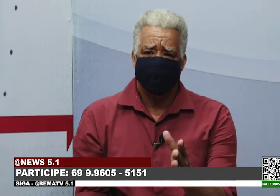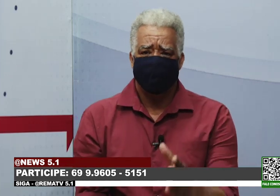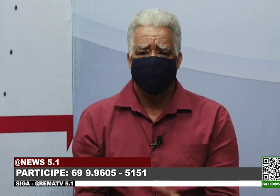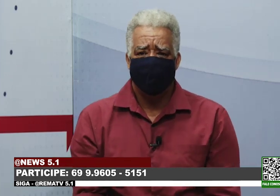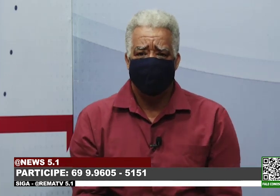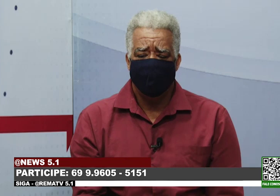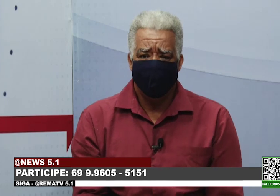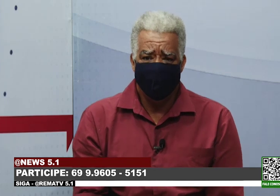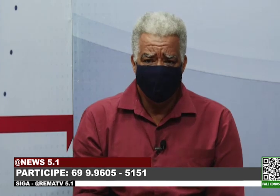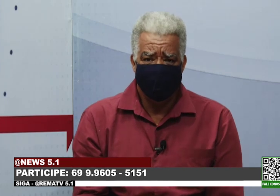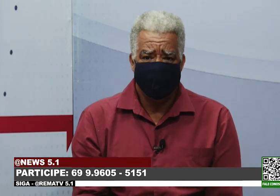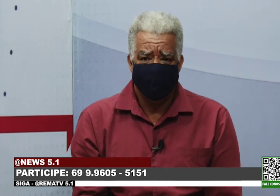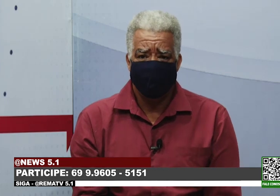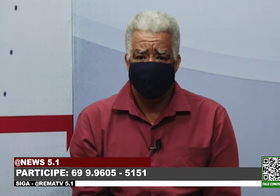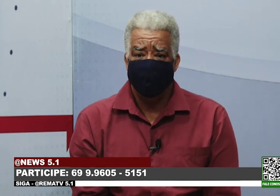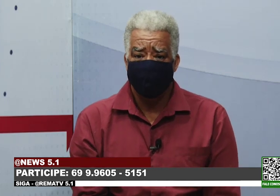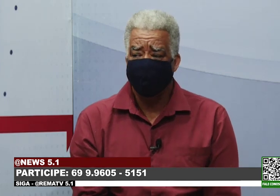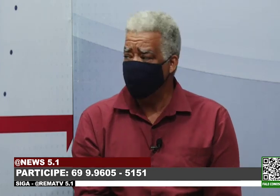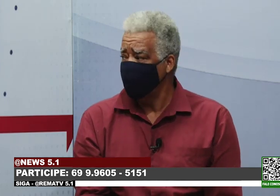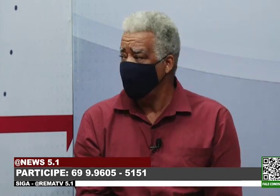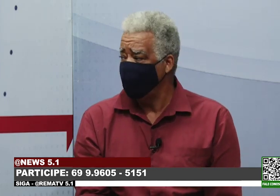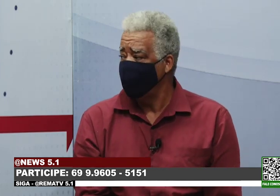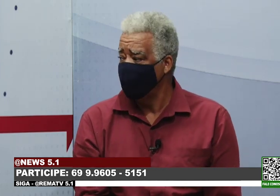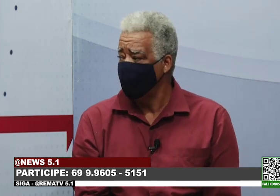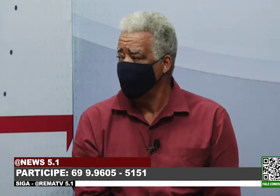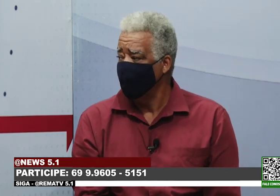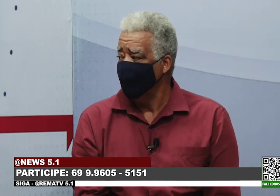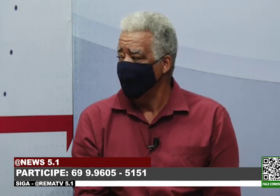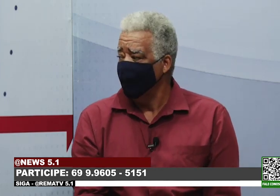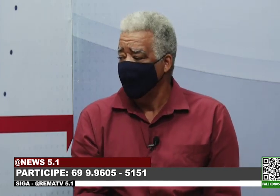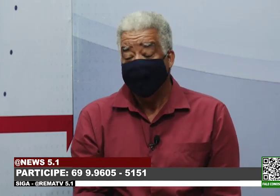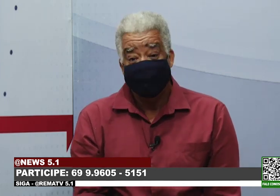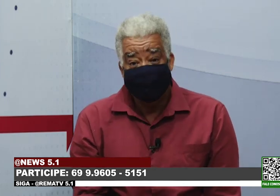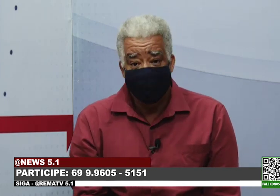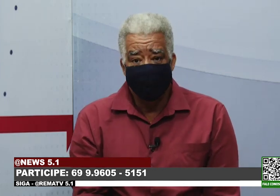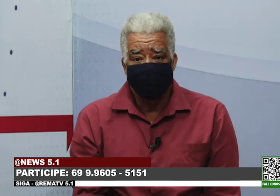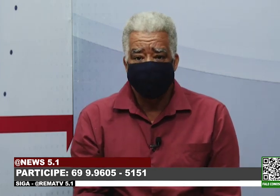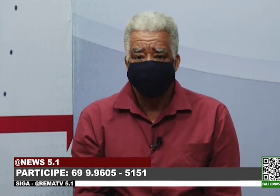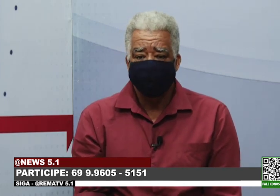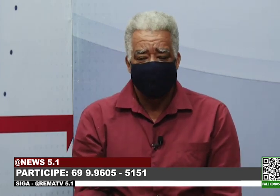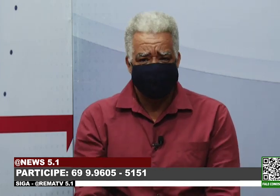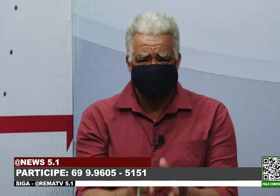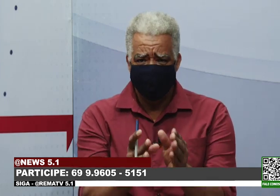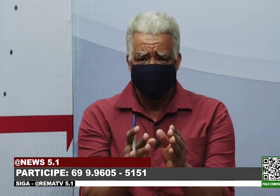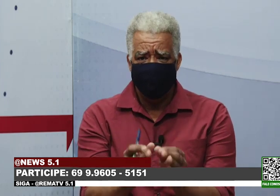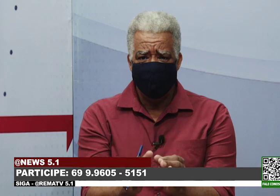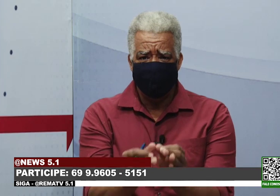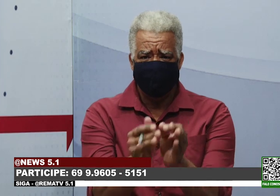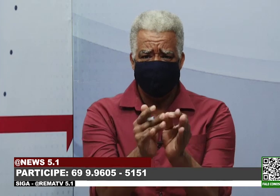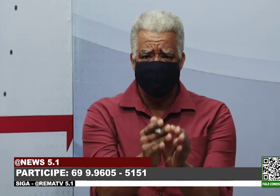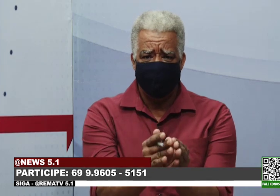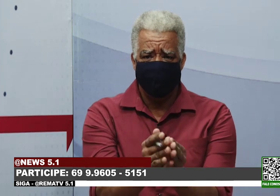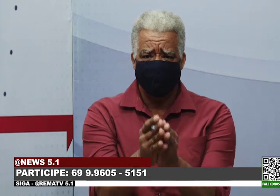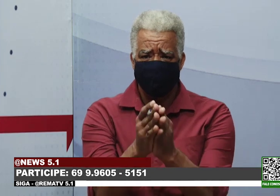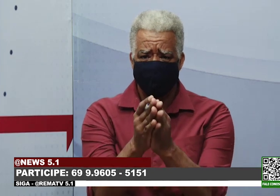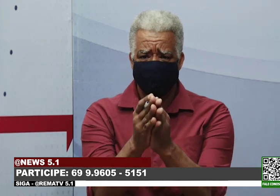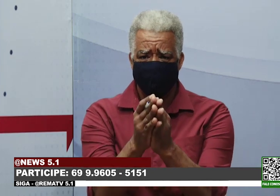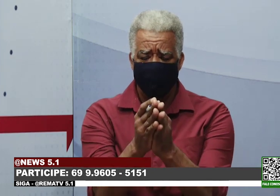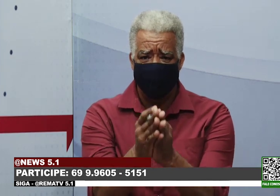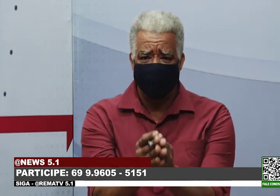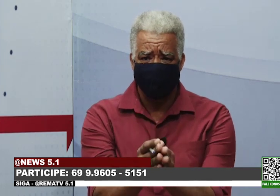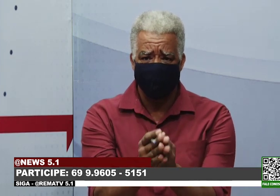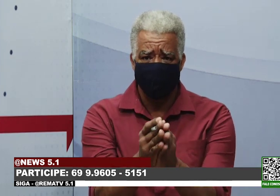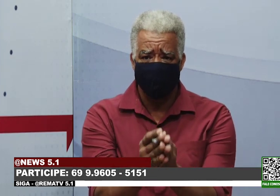ela só trabalha com informante, ela trabalha com X9. Então, essa CPI estão lá, as